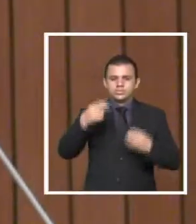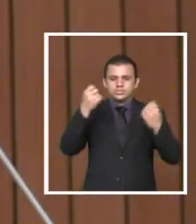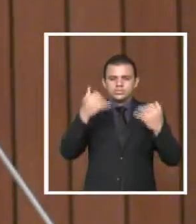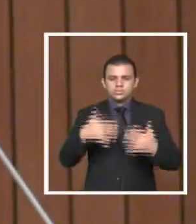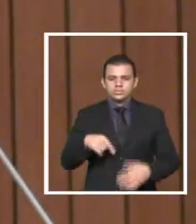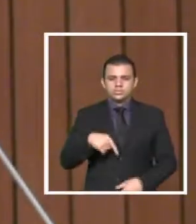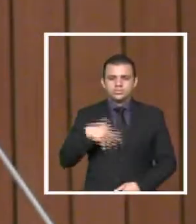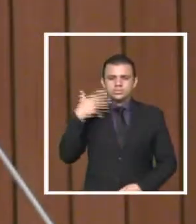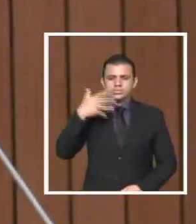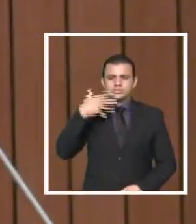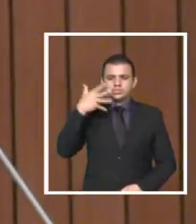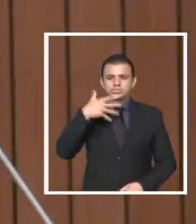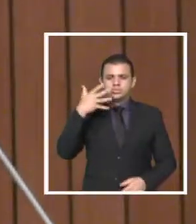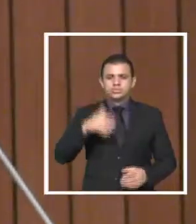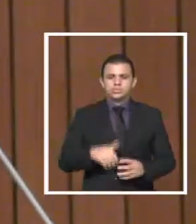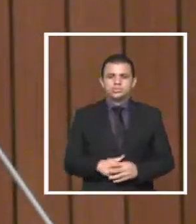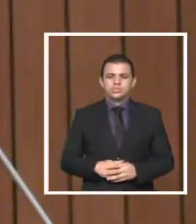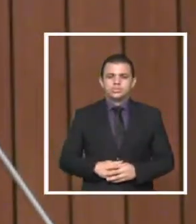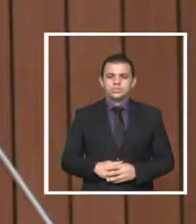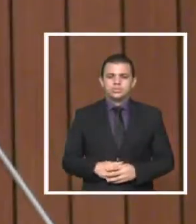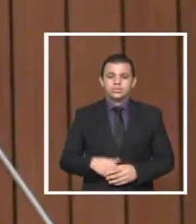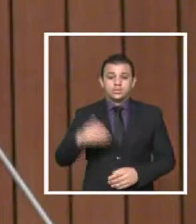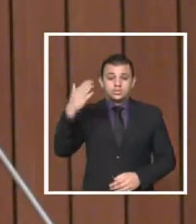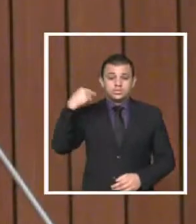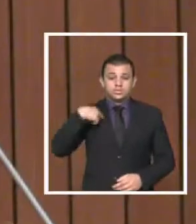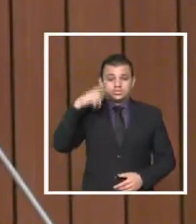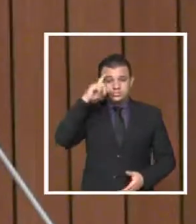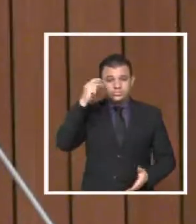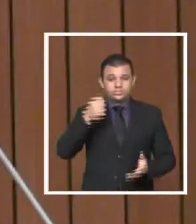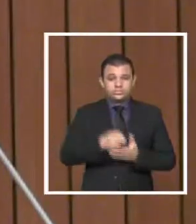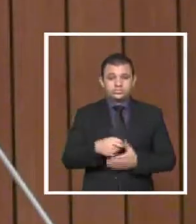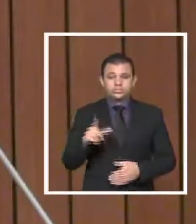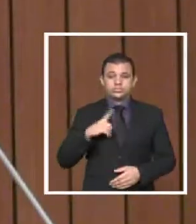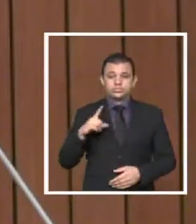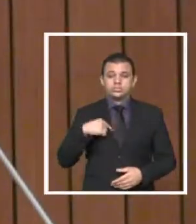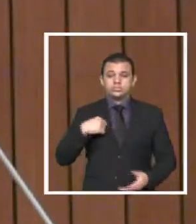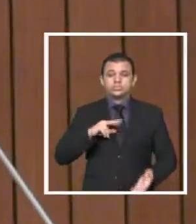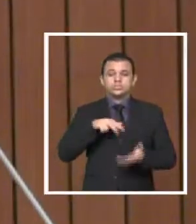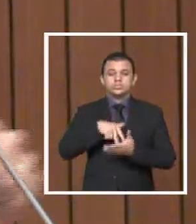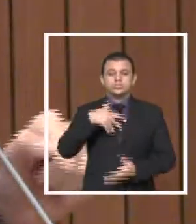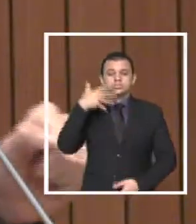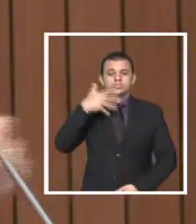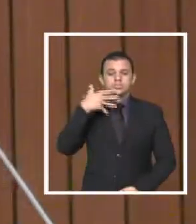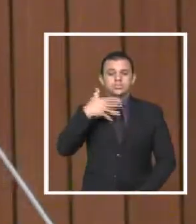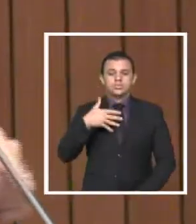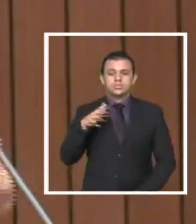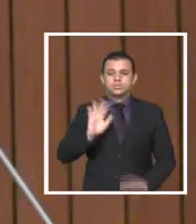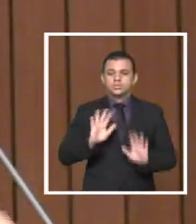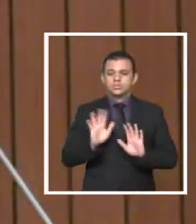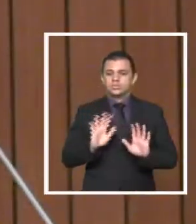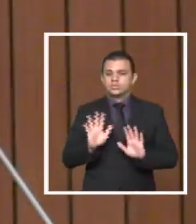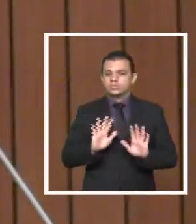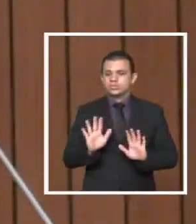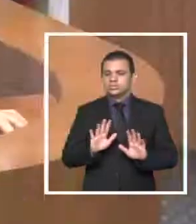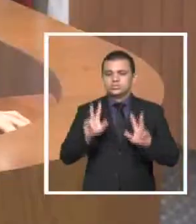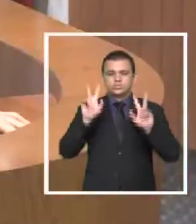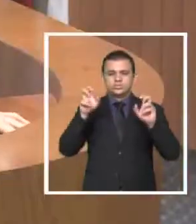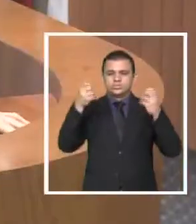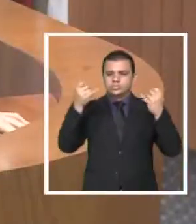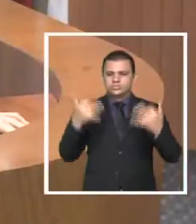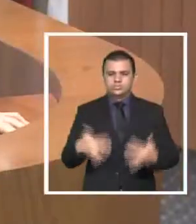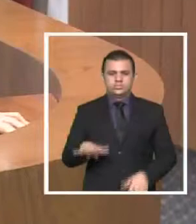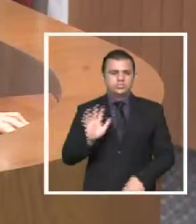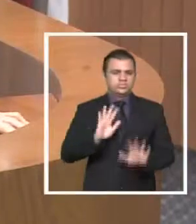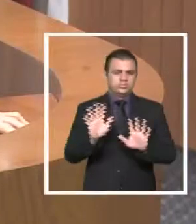tribuna. Eu tinha tomado uma decisão, não subir a esta tribuna para tratar desses assuntos.